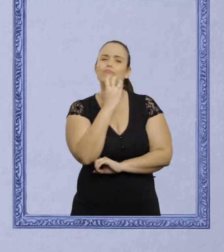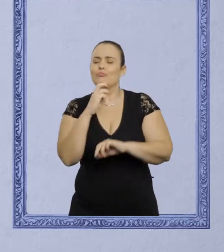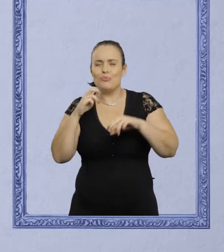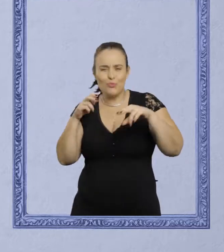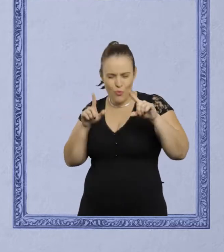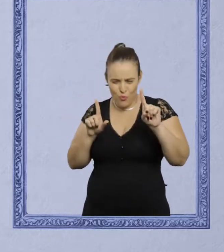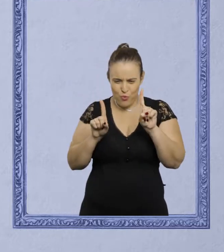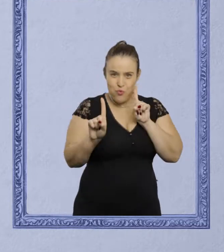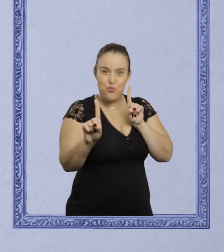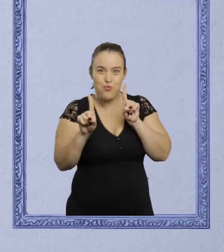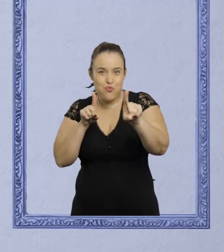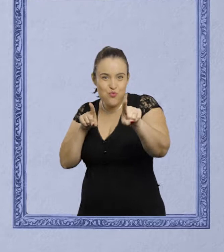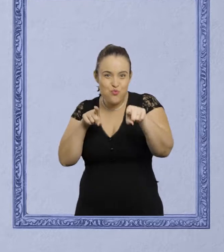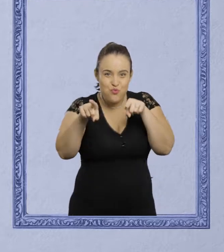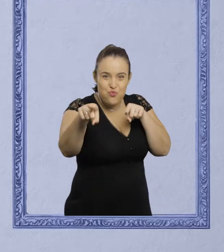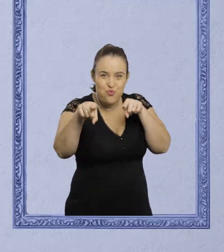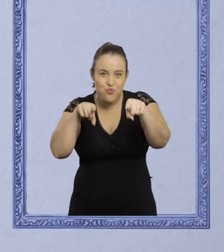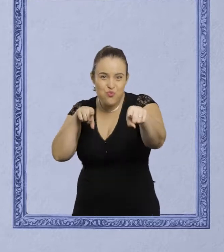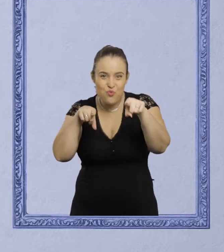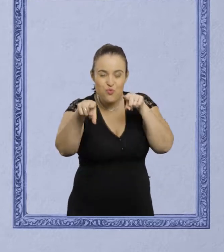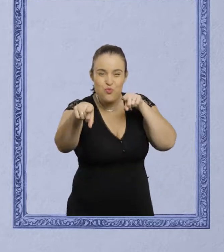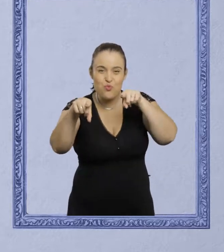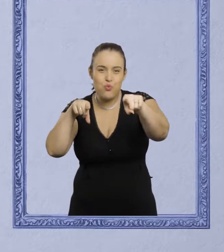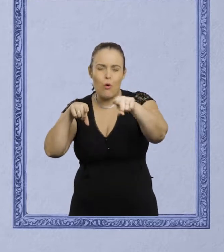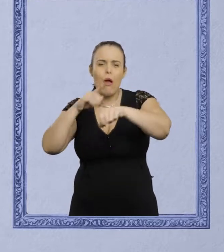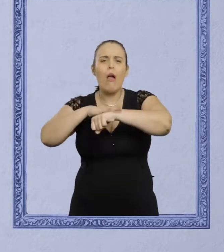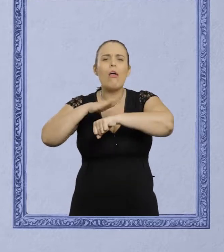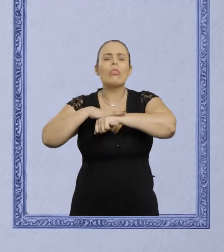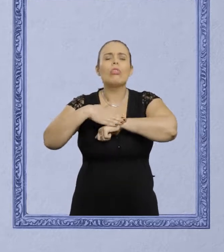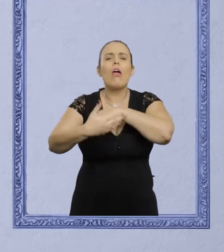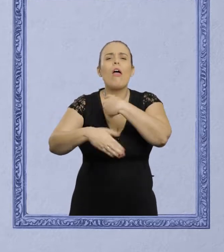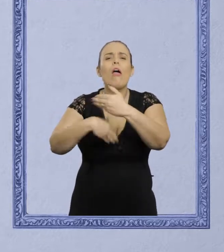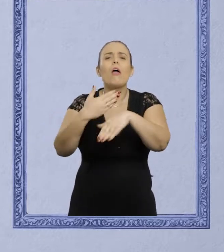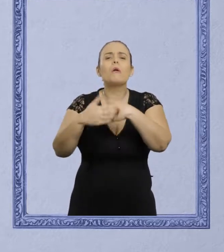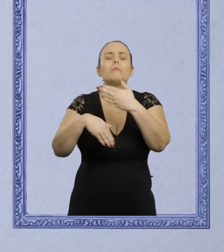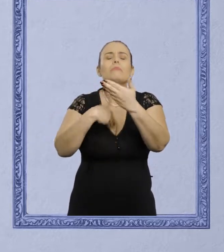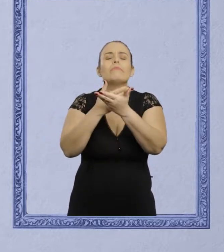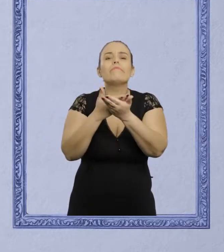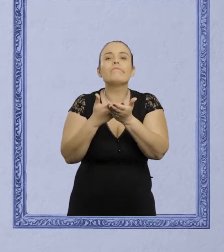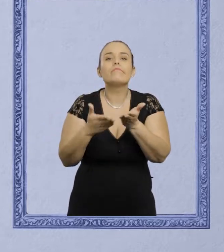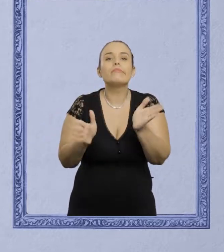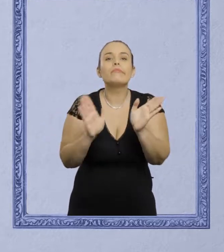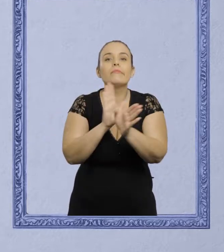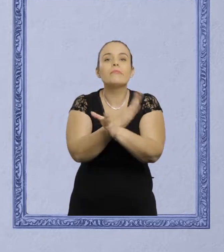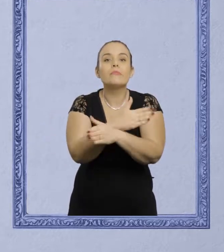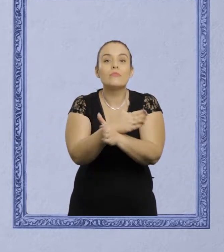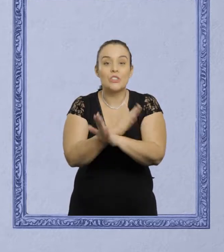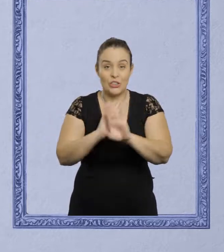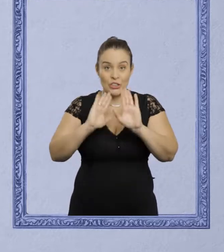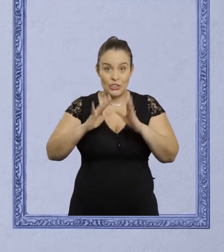corrida durante o voo. As crianças não sabiam quanto tempo tinha passado desde que fugiram de